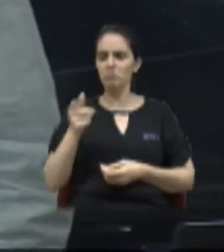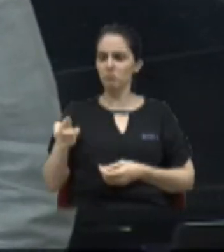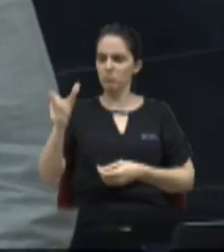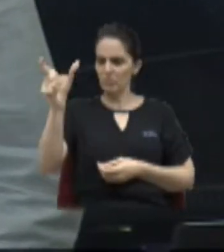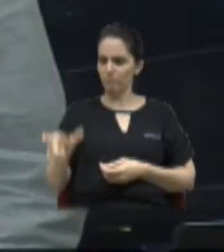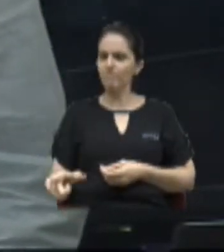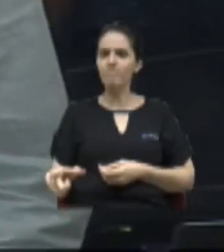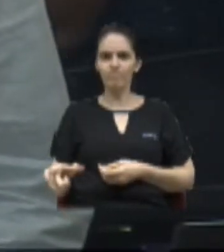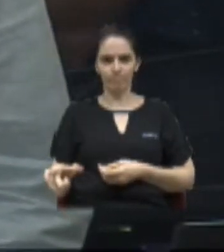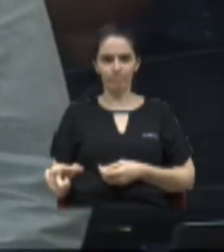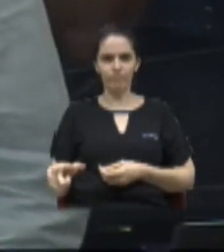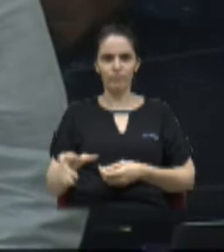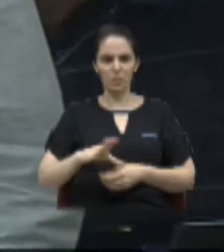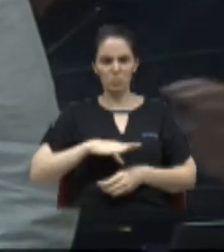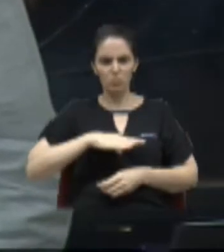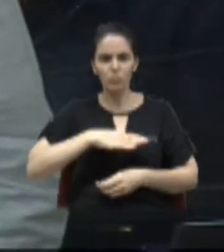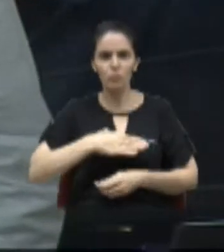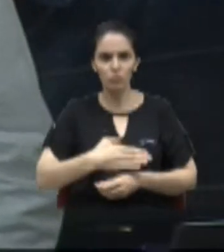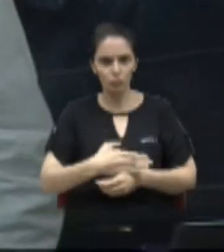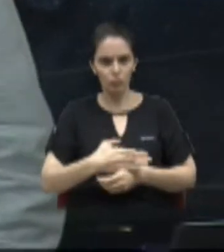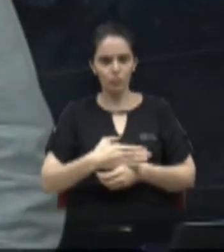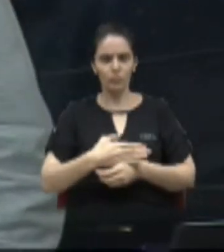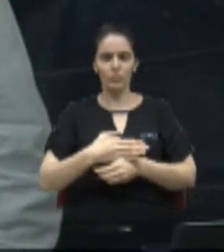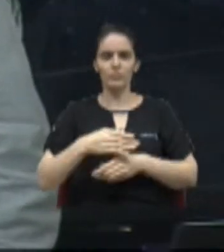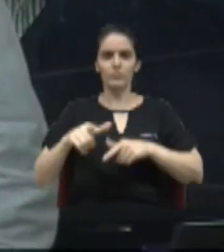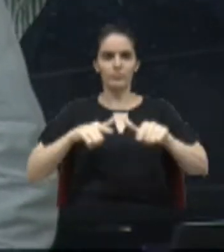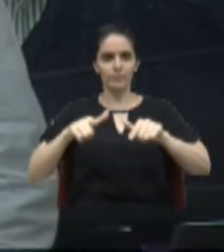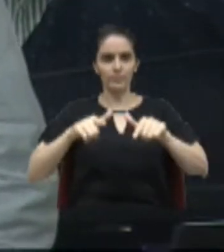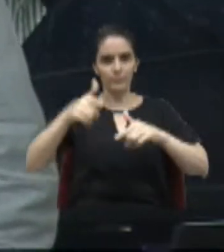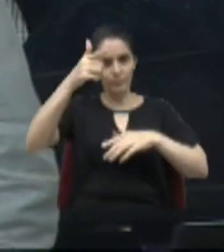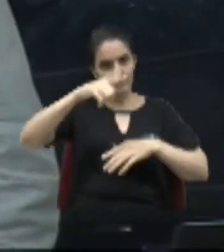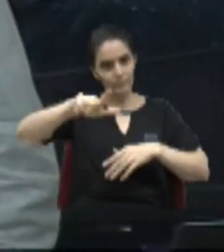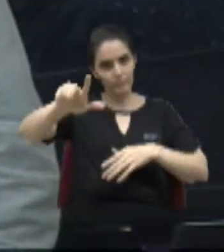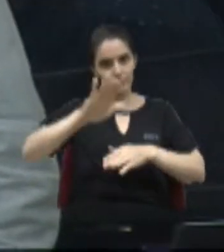honestidade e sua bravura para servir ao próximo.